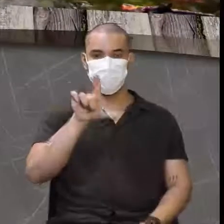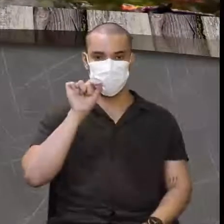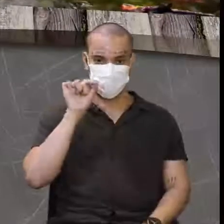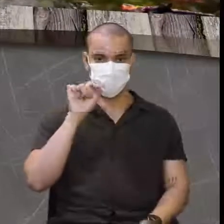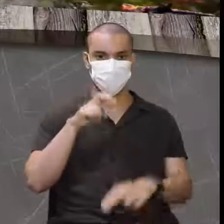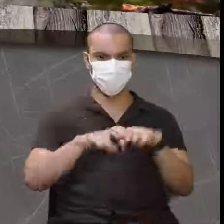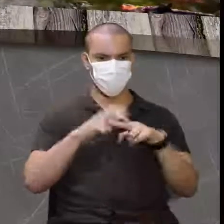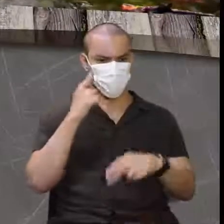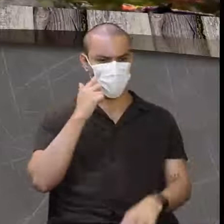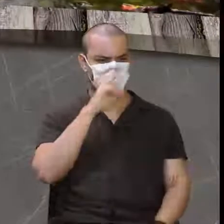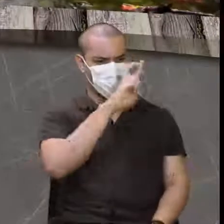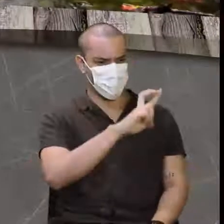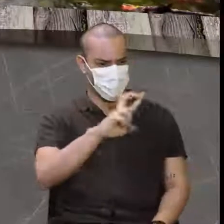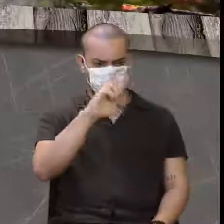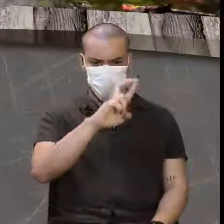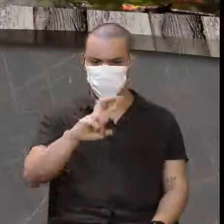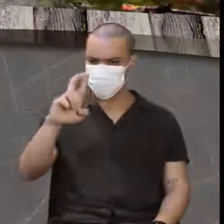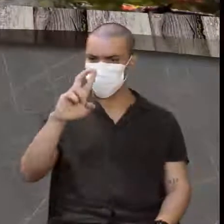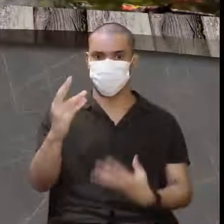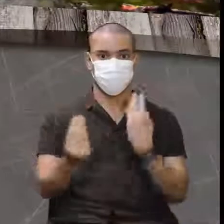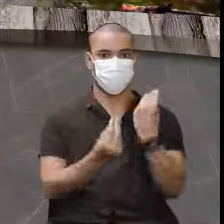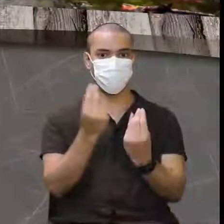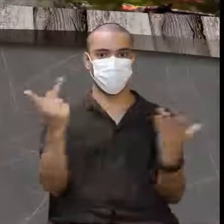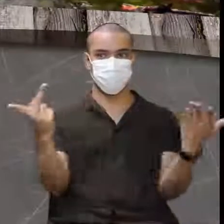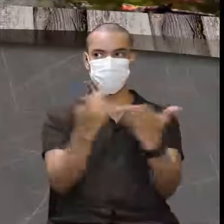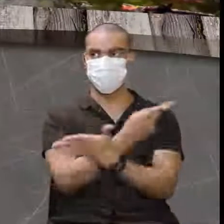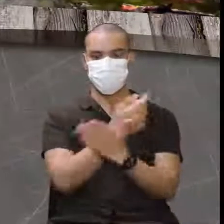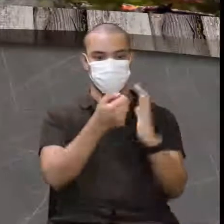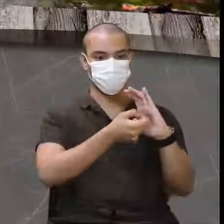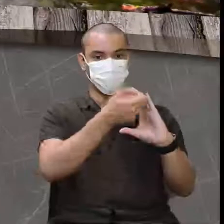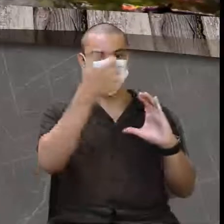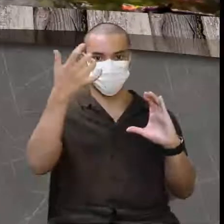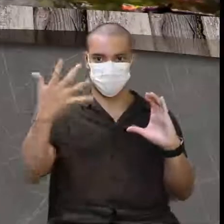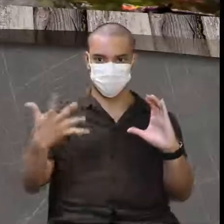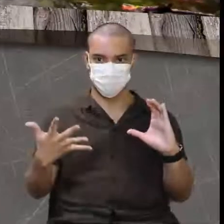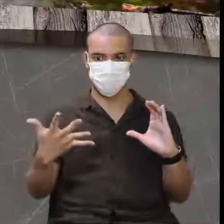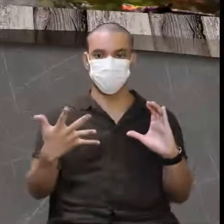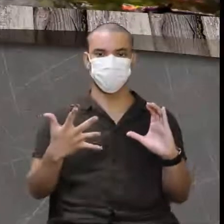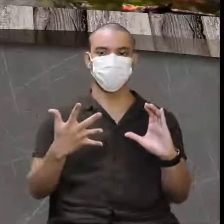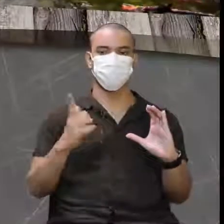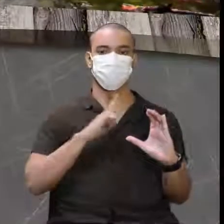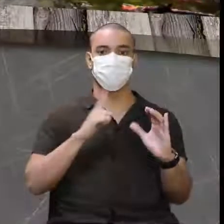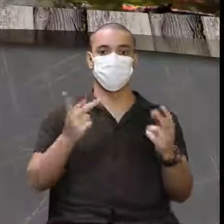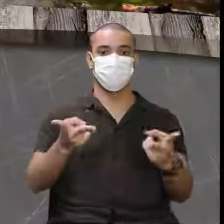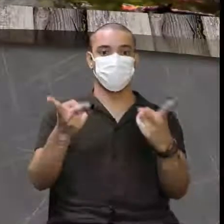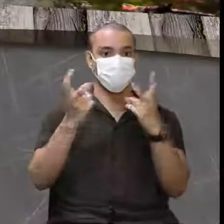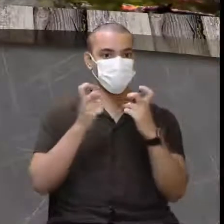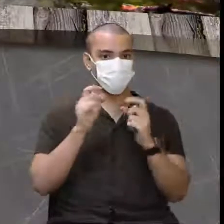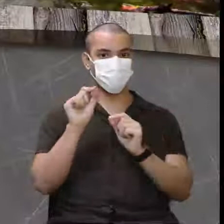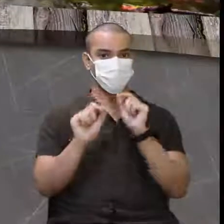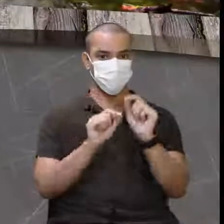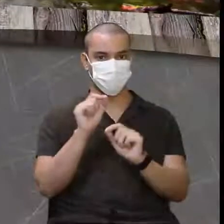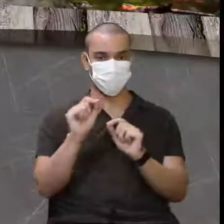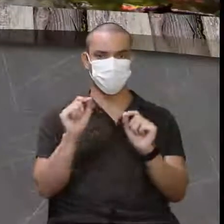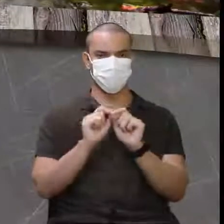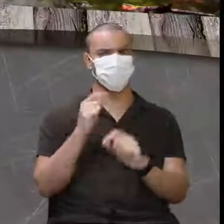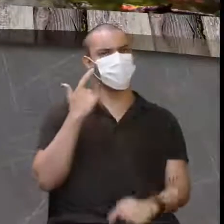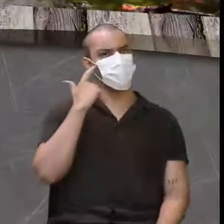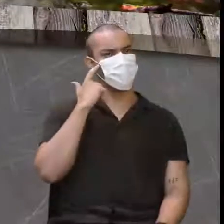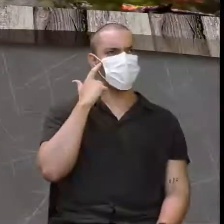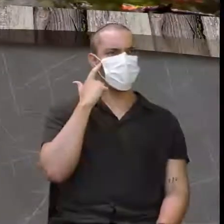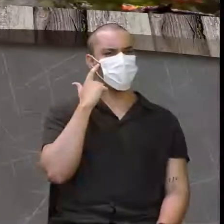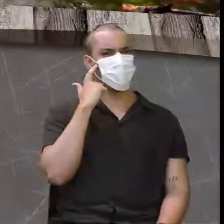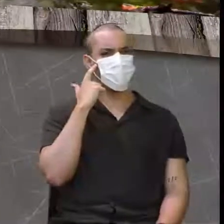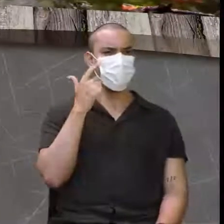foi observando os padrões de características. E aí ele percebeu e falou assim, olha, é